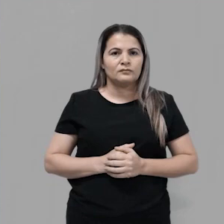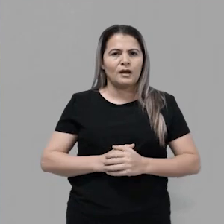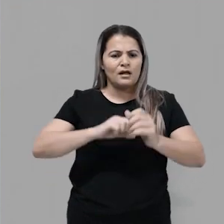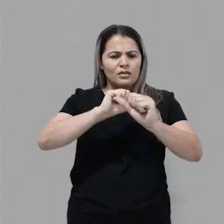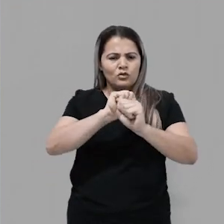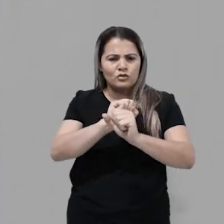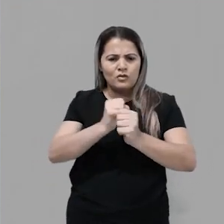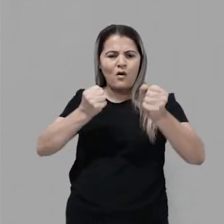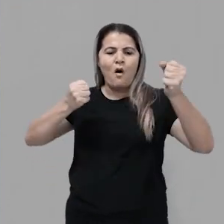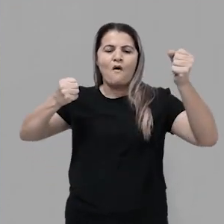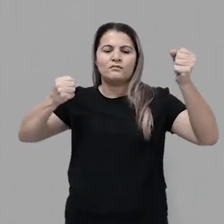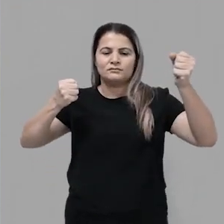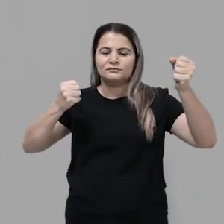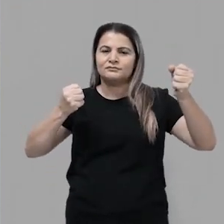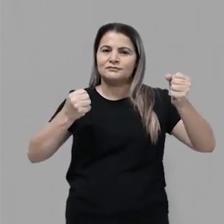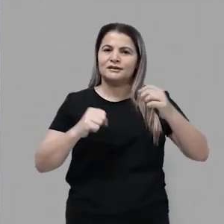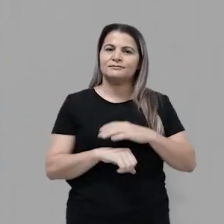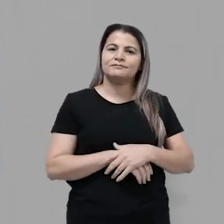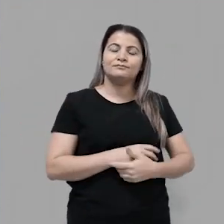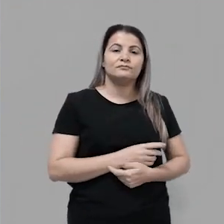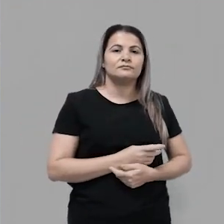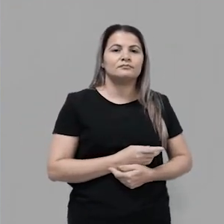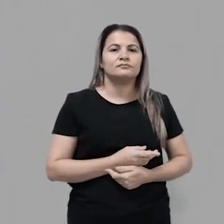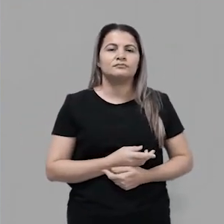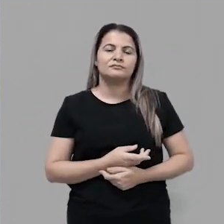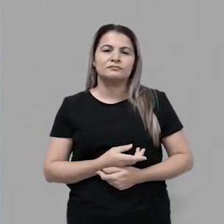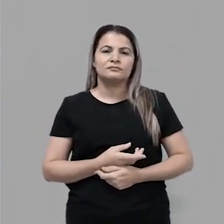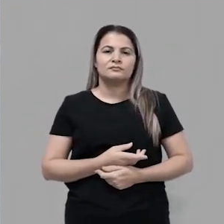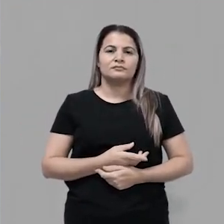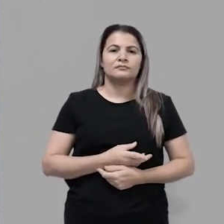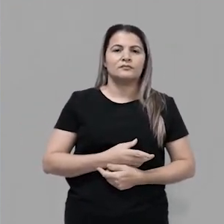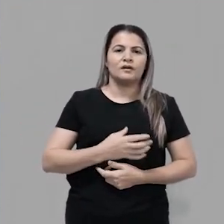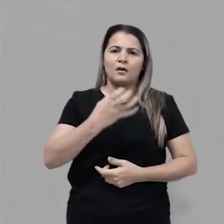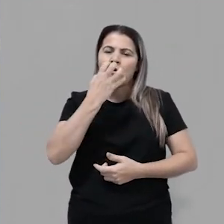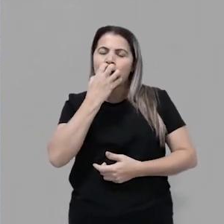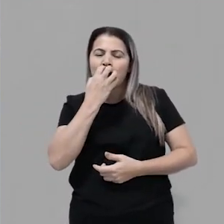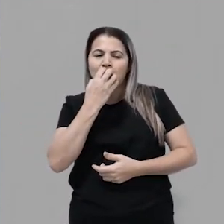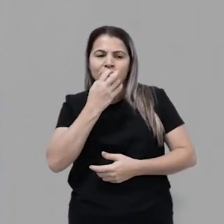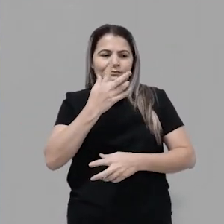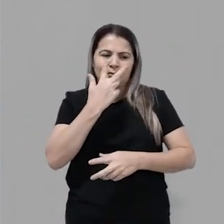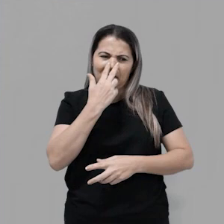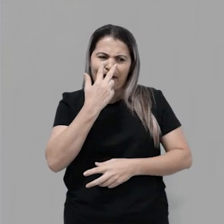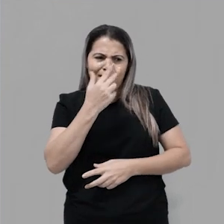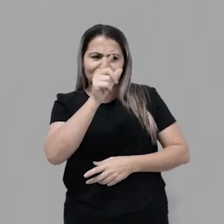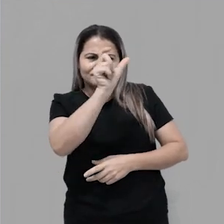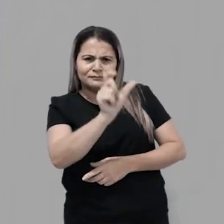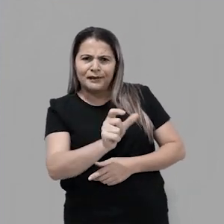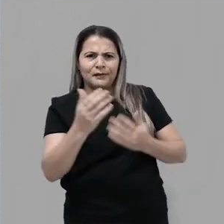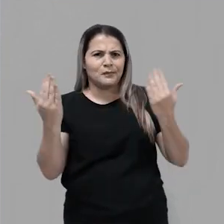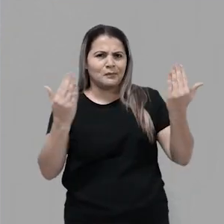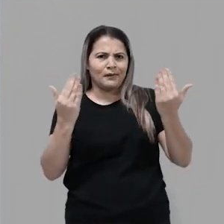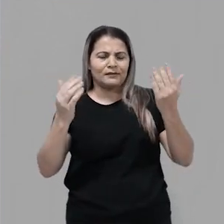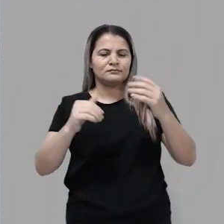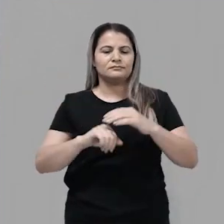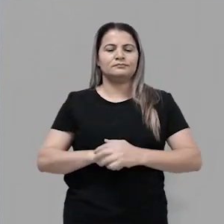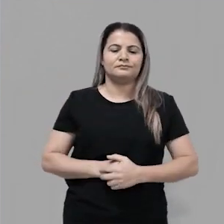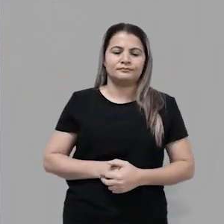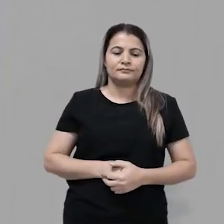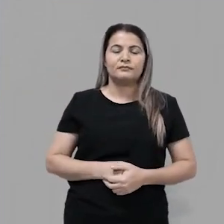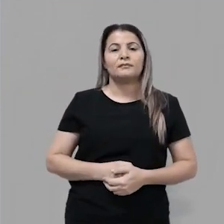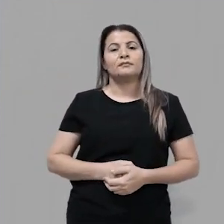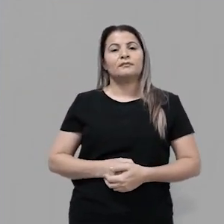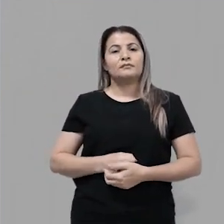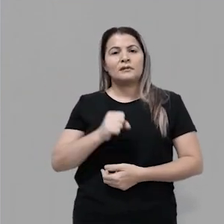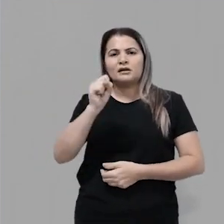enorme. Dog-like, quer dizer como se fosse um cachorro, fazendo algum tipo de comparação.